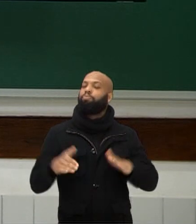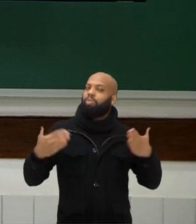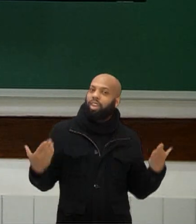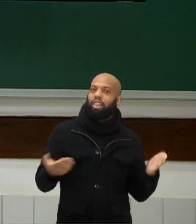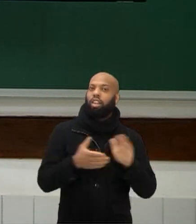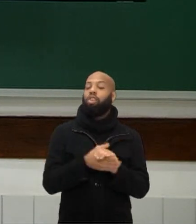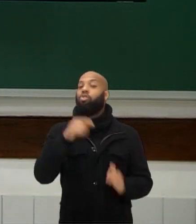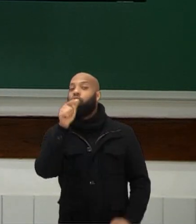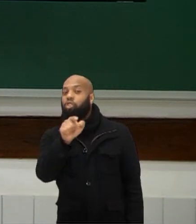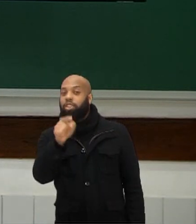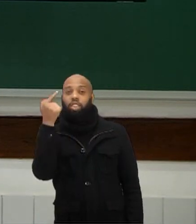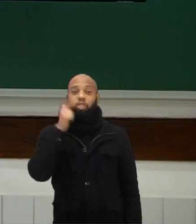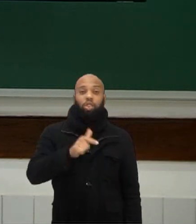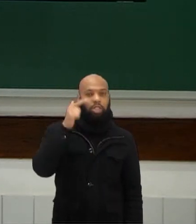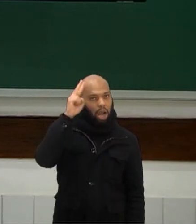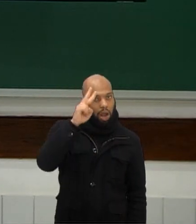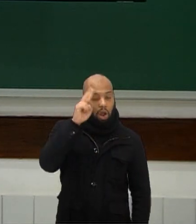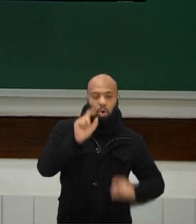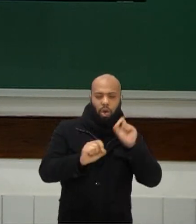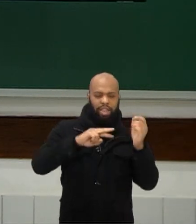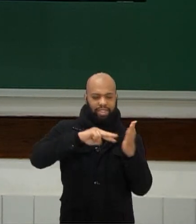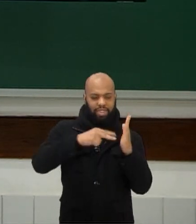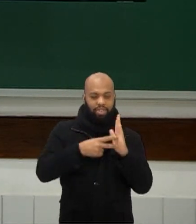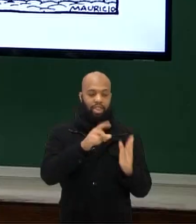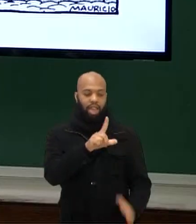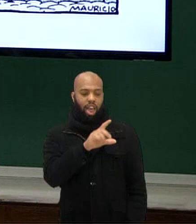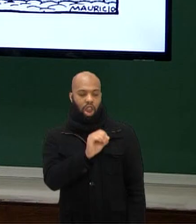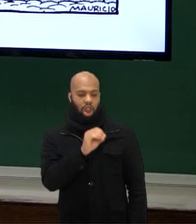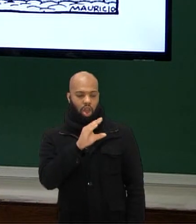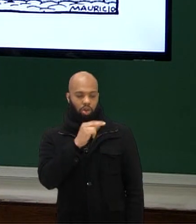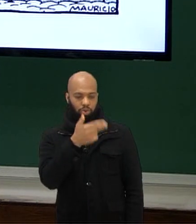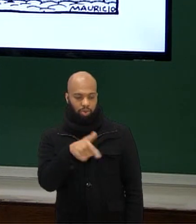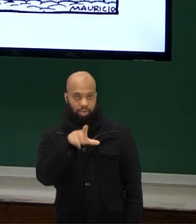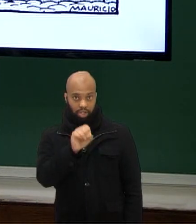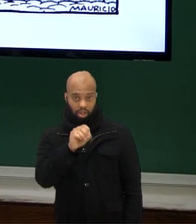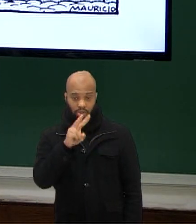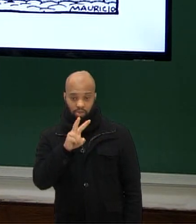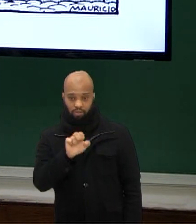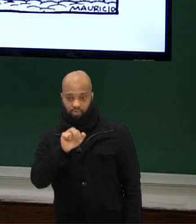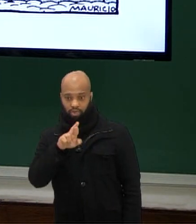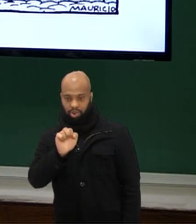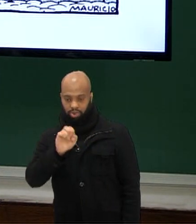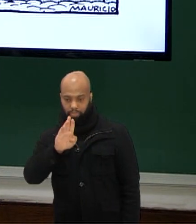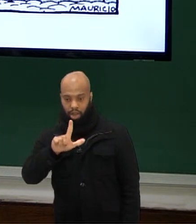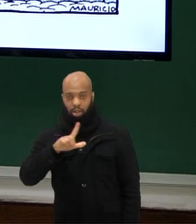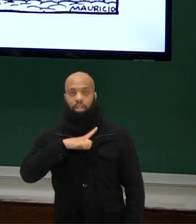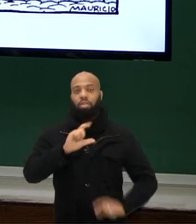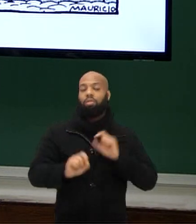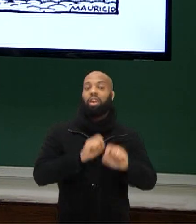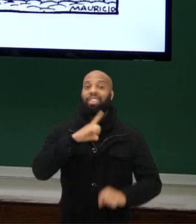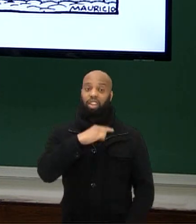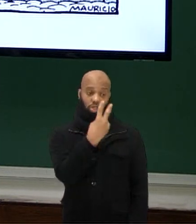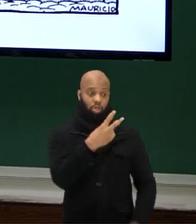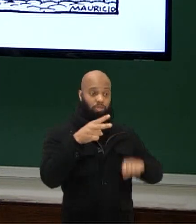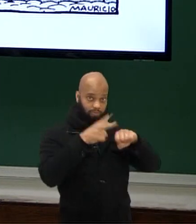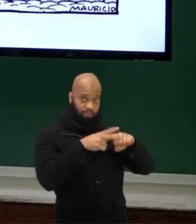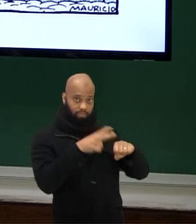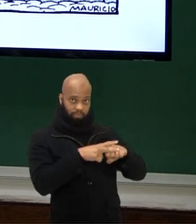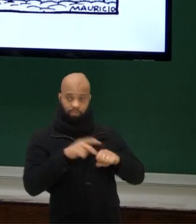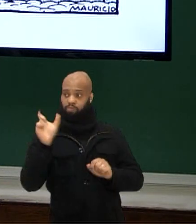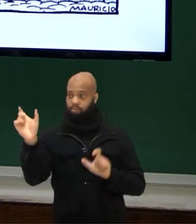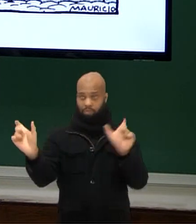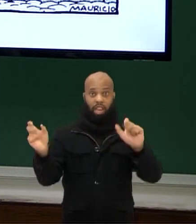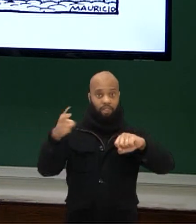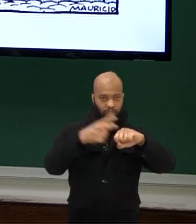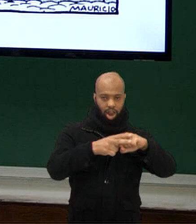Então, conseguiram lembrar o que é a locução verbal? Então, eu tenho o quê? Locução verbal, eu tenho dois verbos, certo? São dois